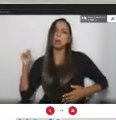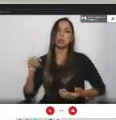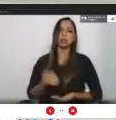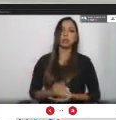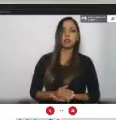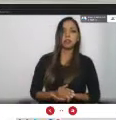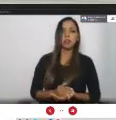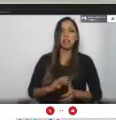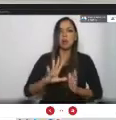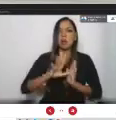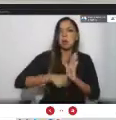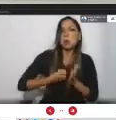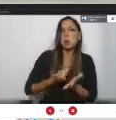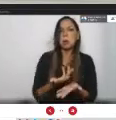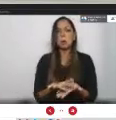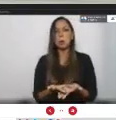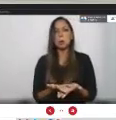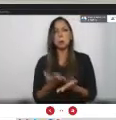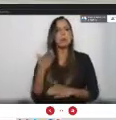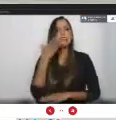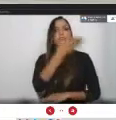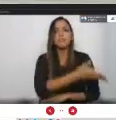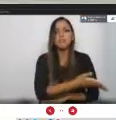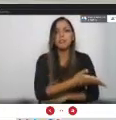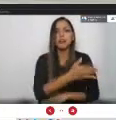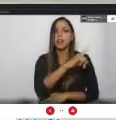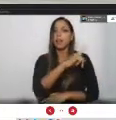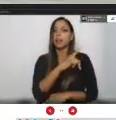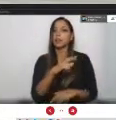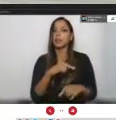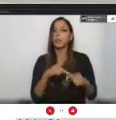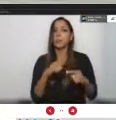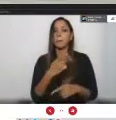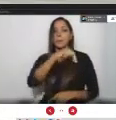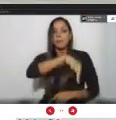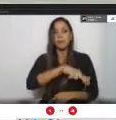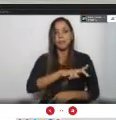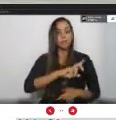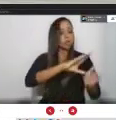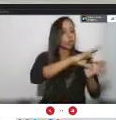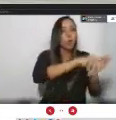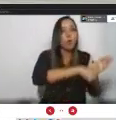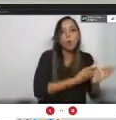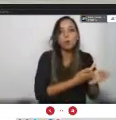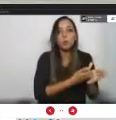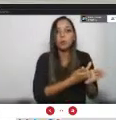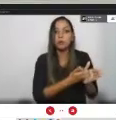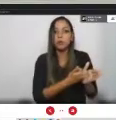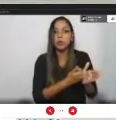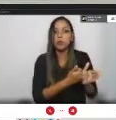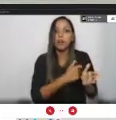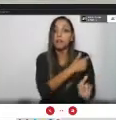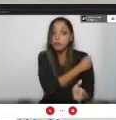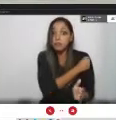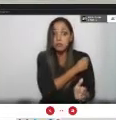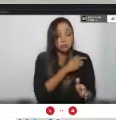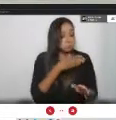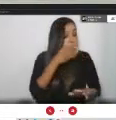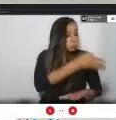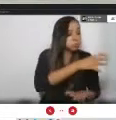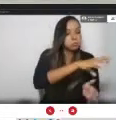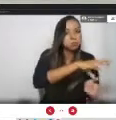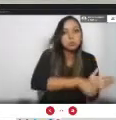vacina, como aconteceu em Ponta Negra, para vender no mercado escuro. Que mundo estamos, minha gente? Que mundo